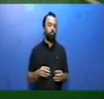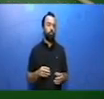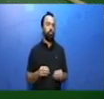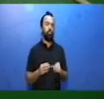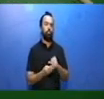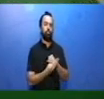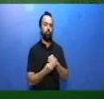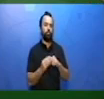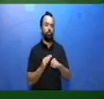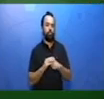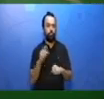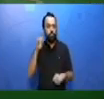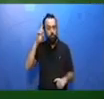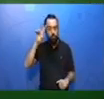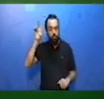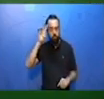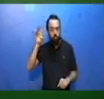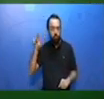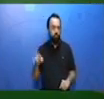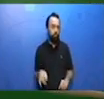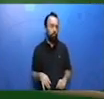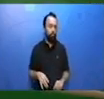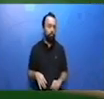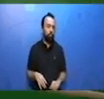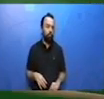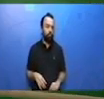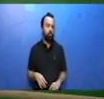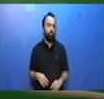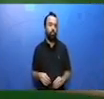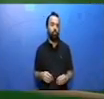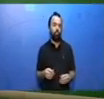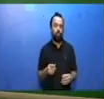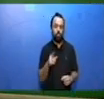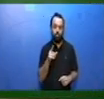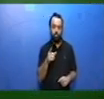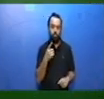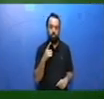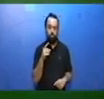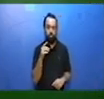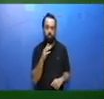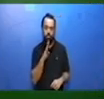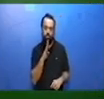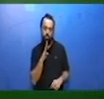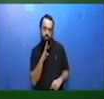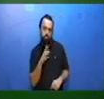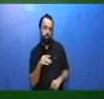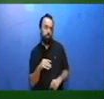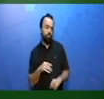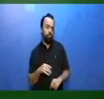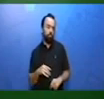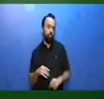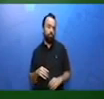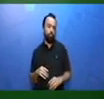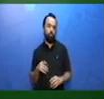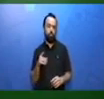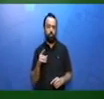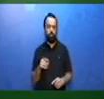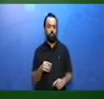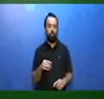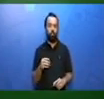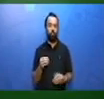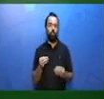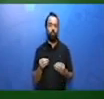história e para que possa saber o que ocorreu no passado, é preciso pesquisar em documentos ou fontes